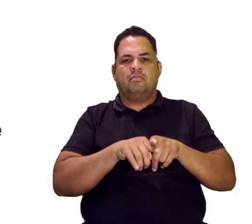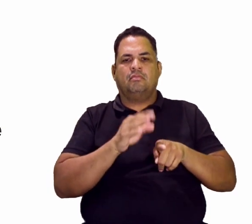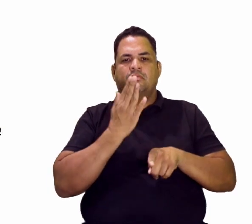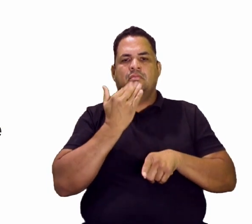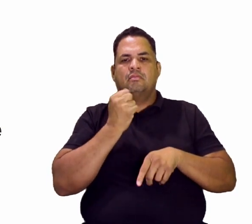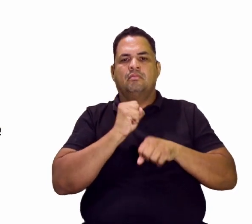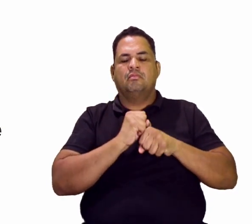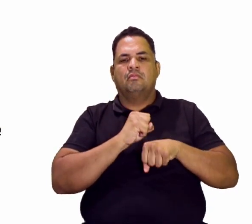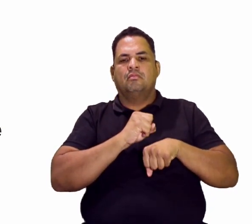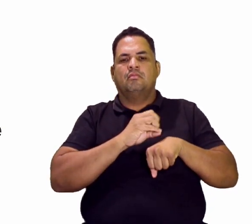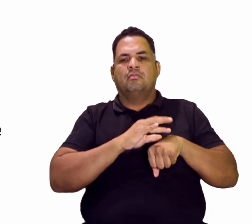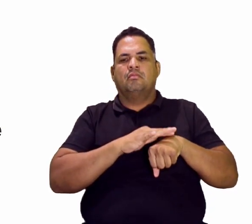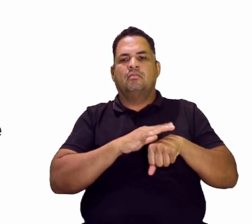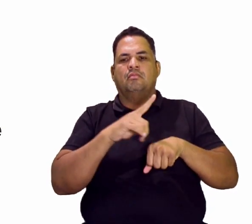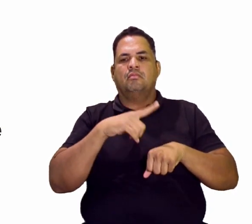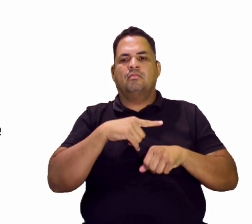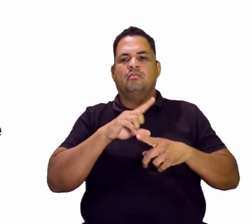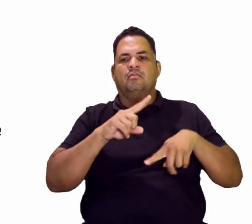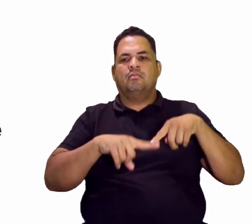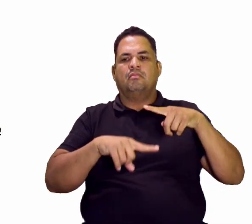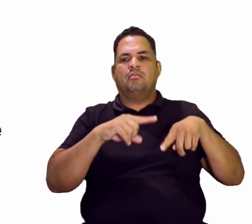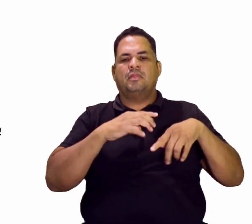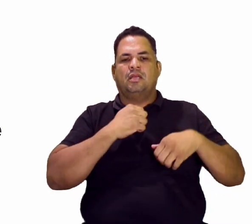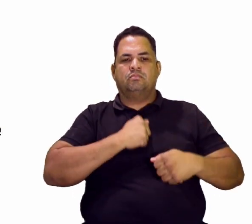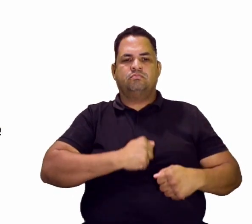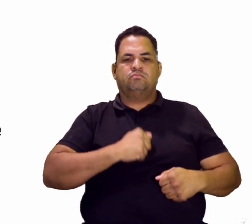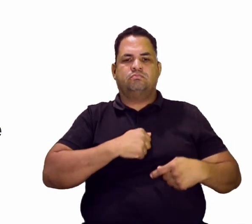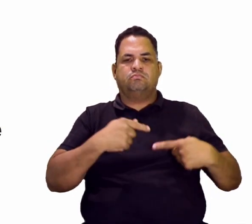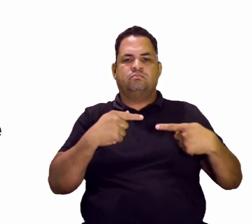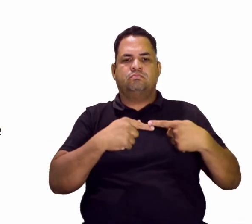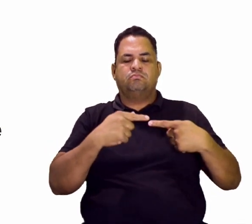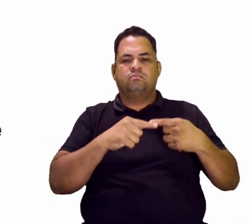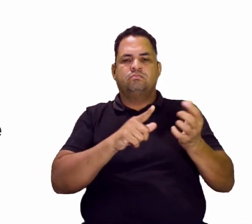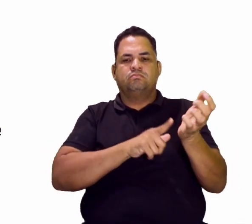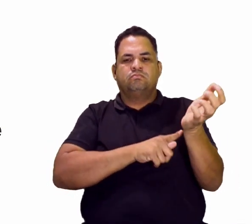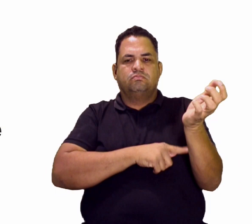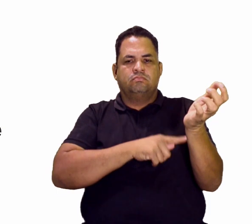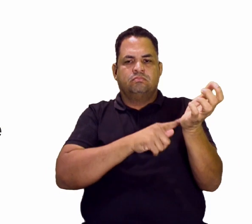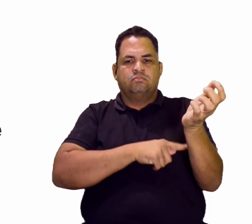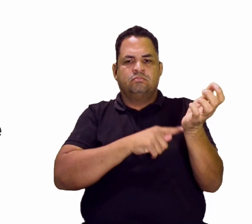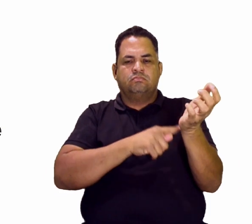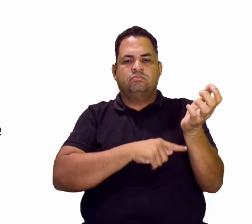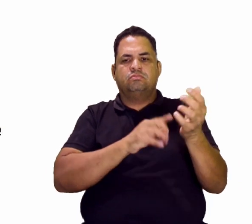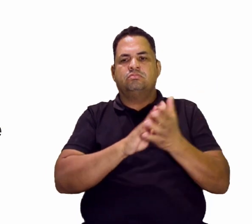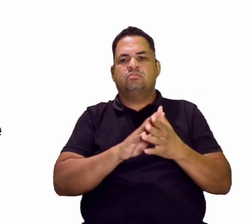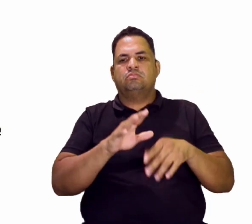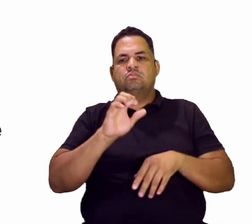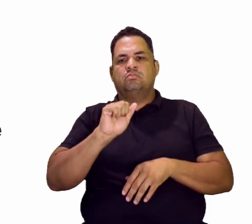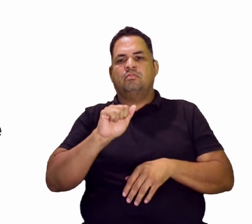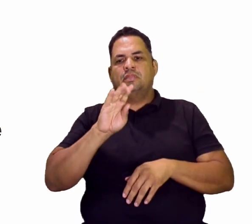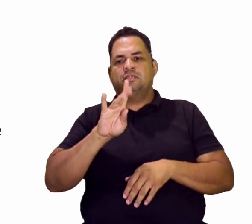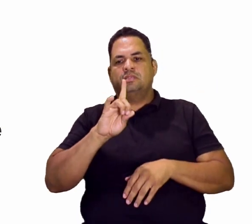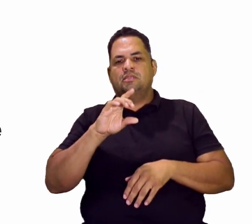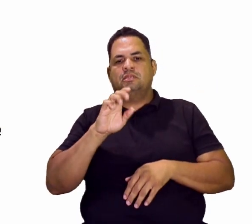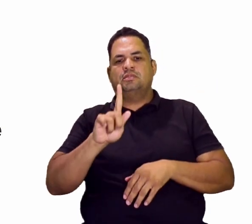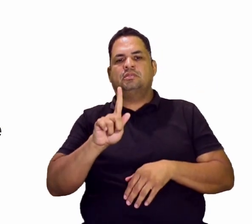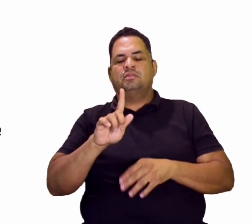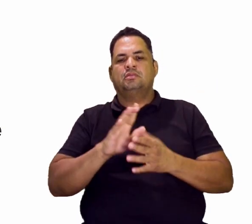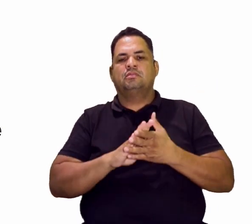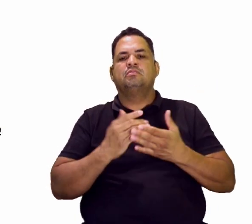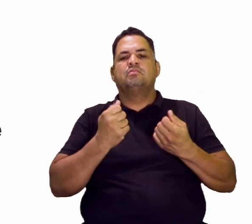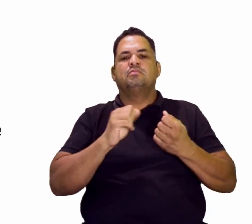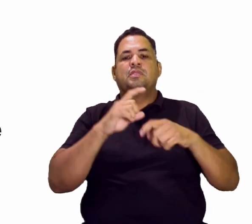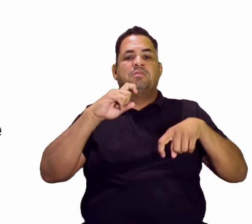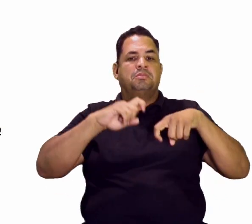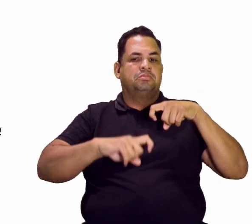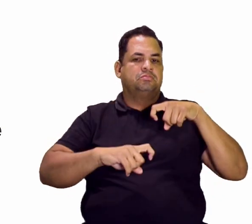alimentos contaminados com materiais fecais, pelo contato com sangue contaminado, B, C, D e G, e por